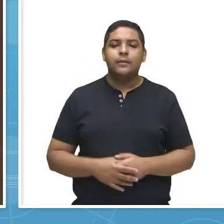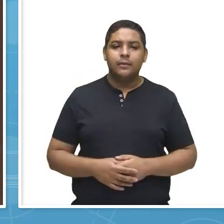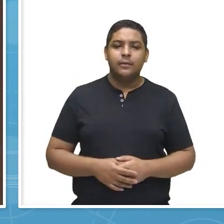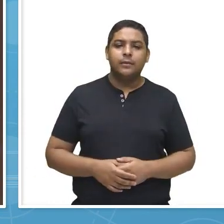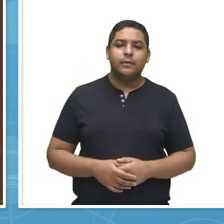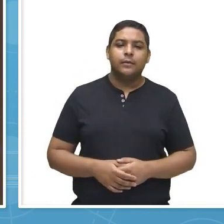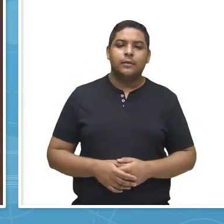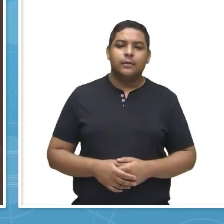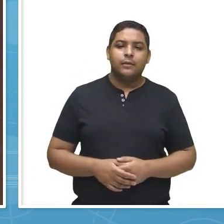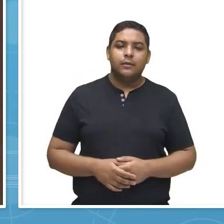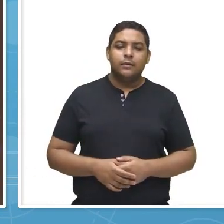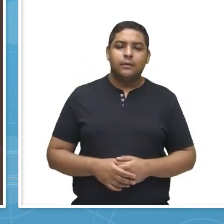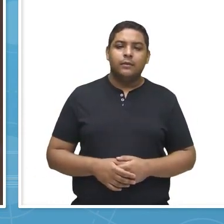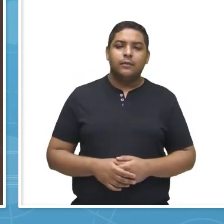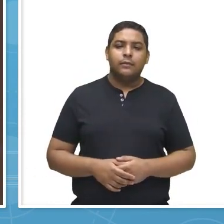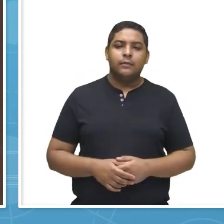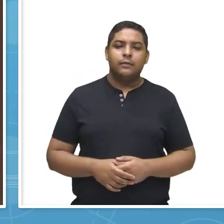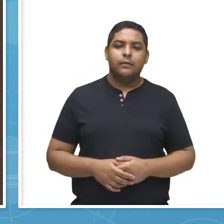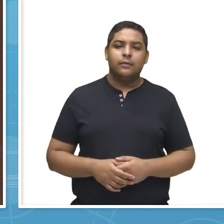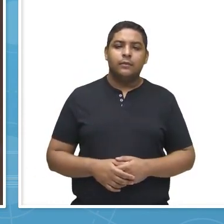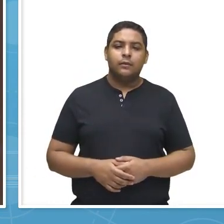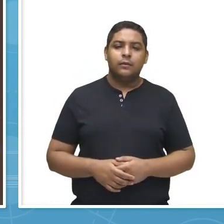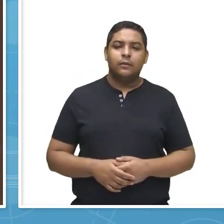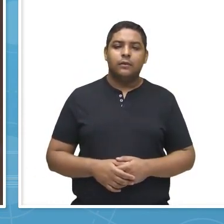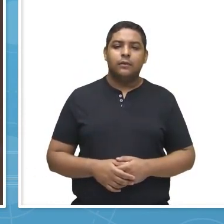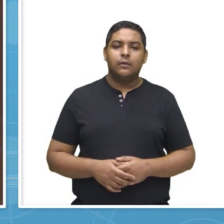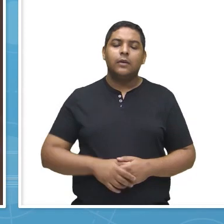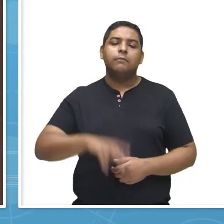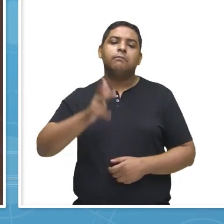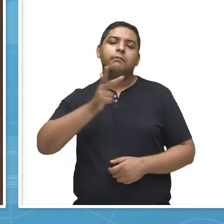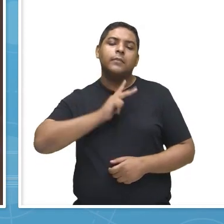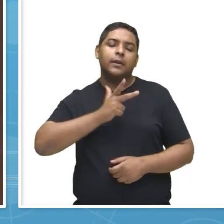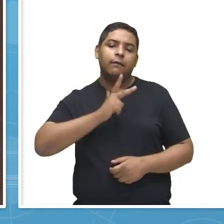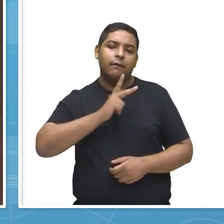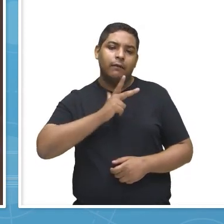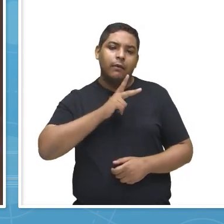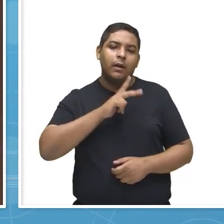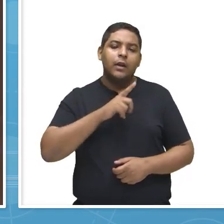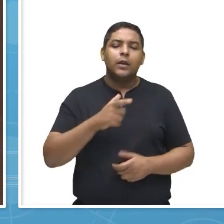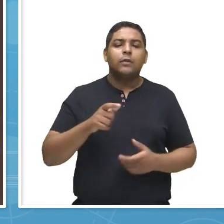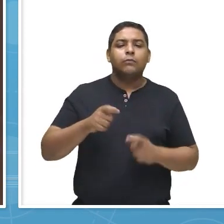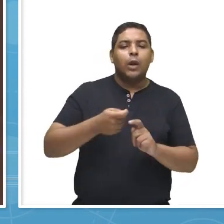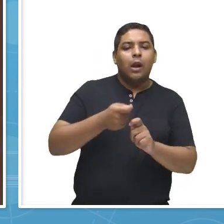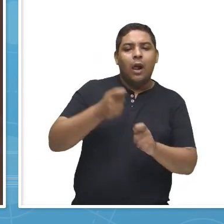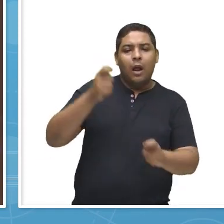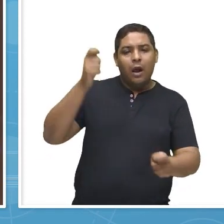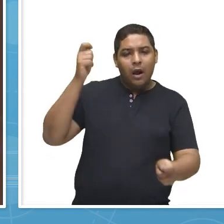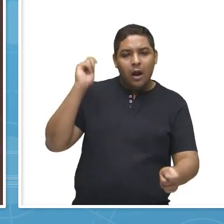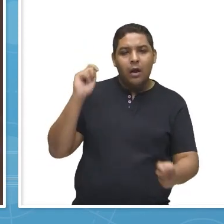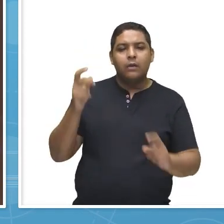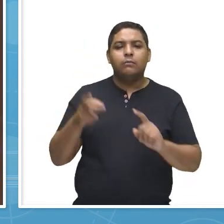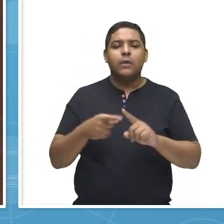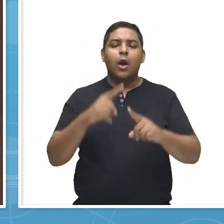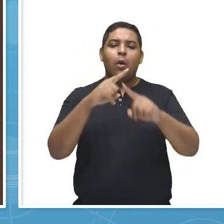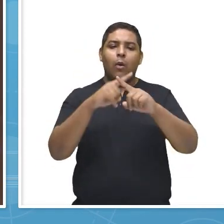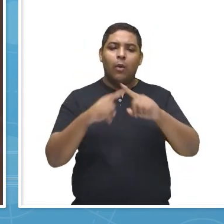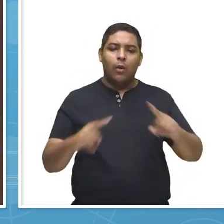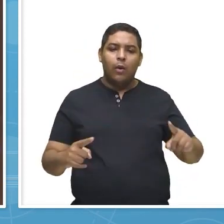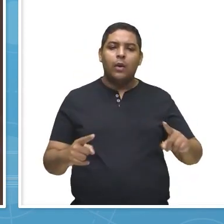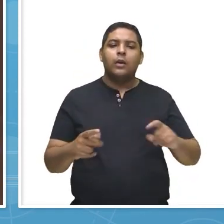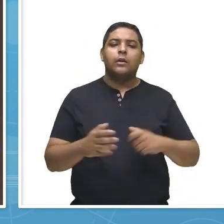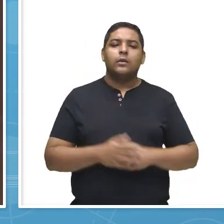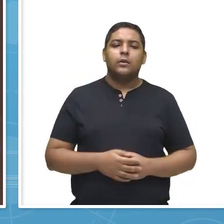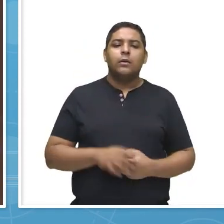A gente falou sobre a questão da propriedade privada, do lucro, da concorrência,